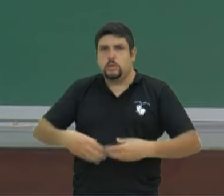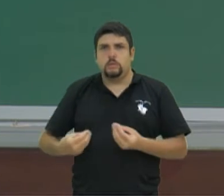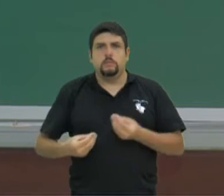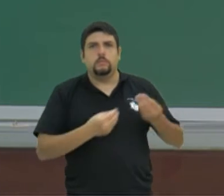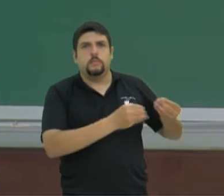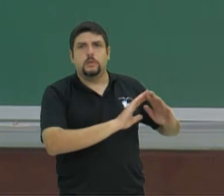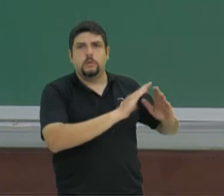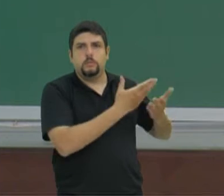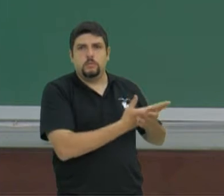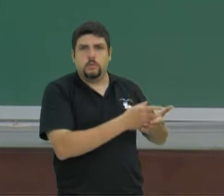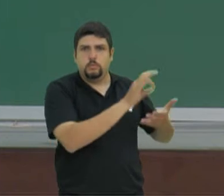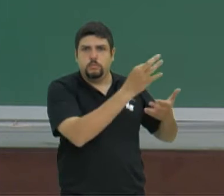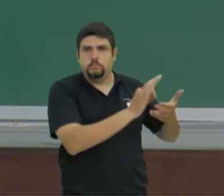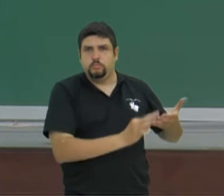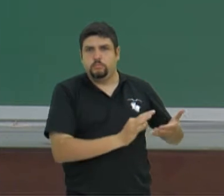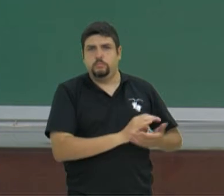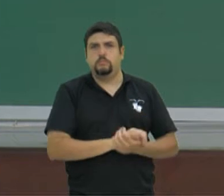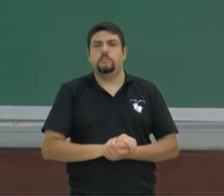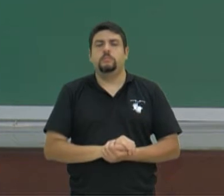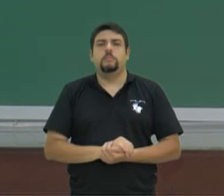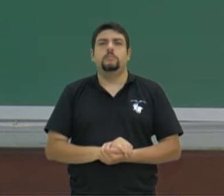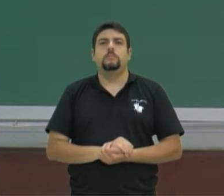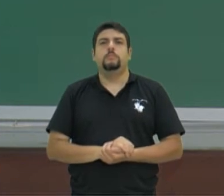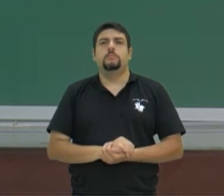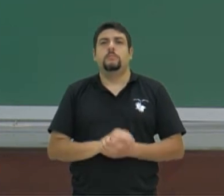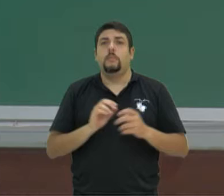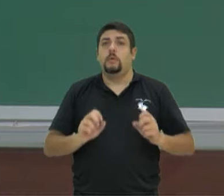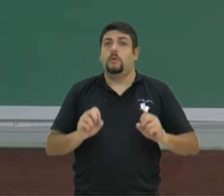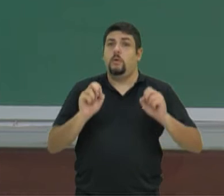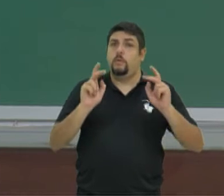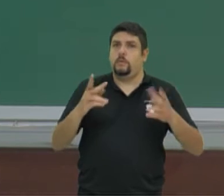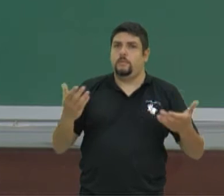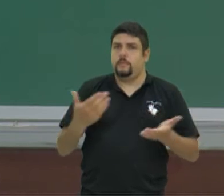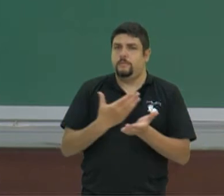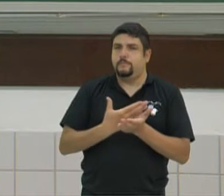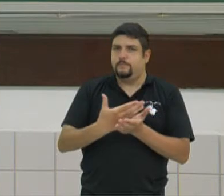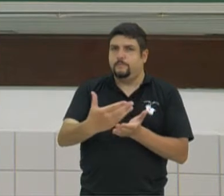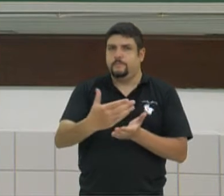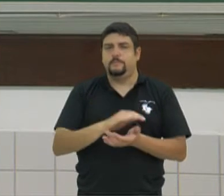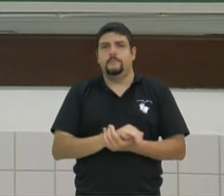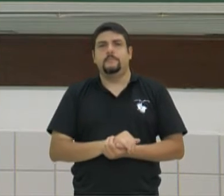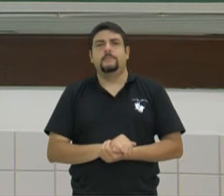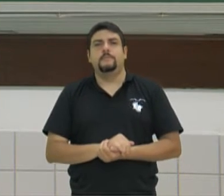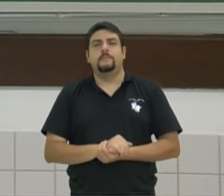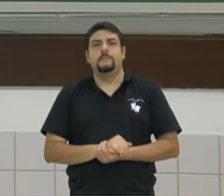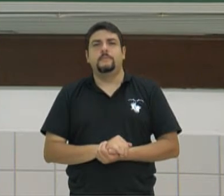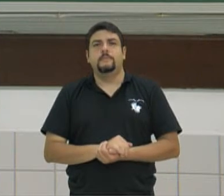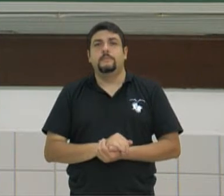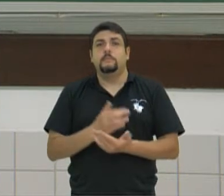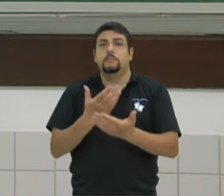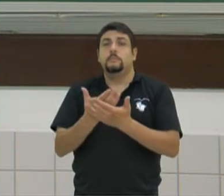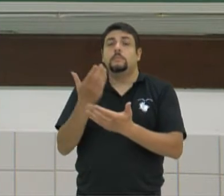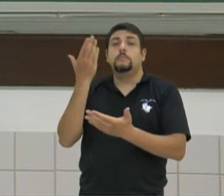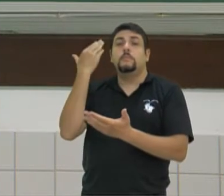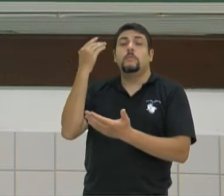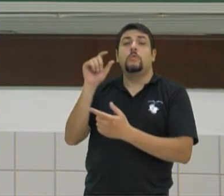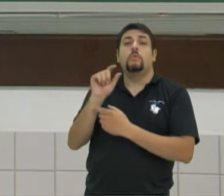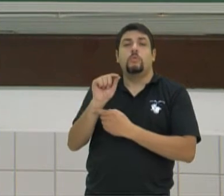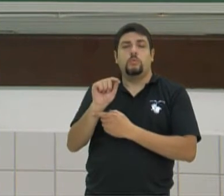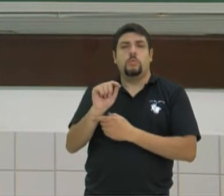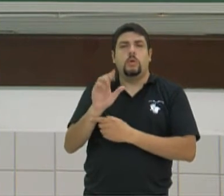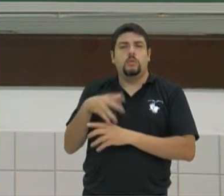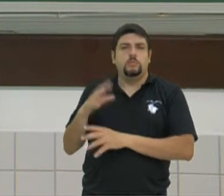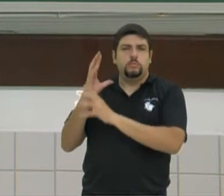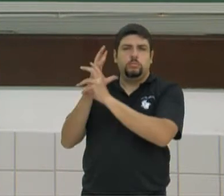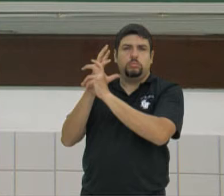levar para a escola para que seja feita a correção, ok? Dito isso, nós vamos começar. Na aula anterior, nós fizemos uma